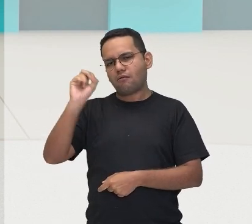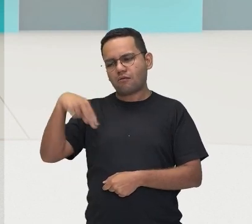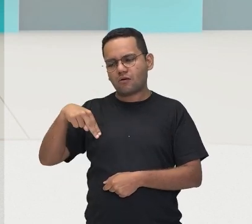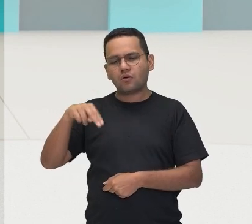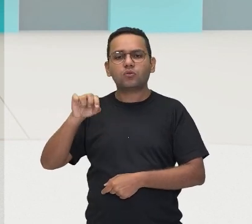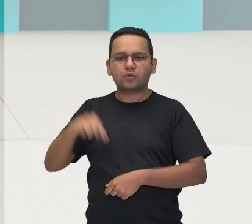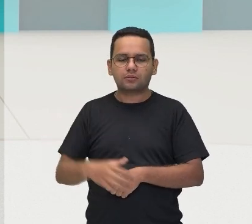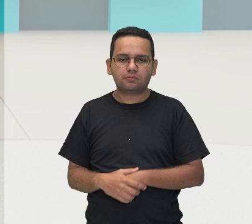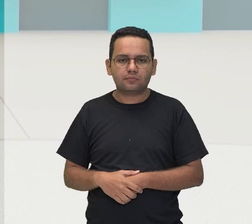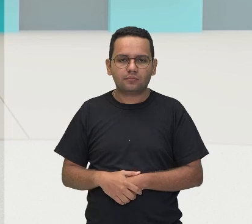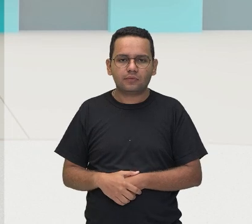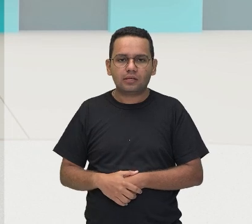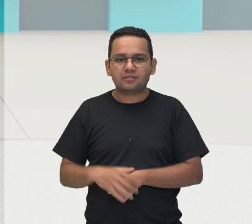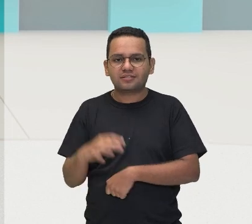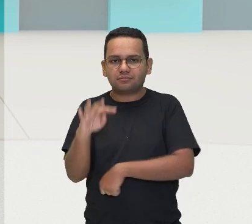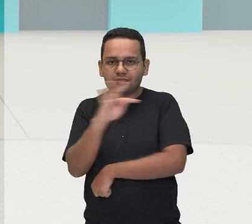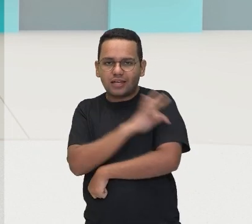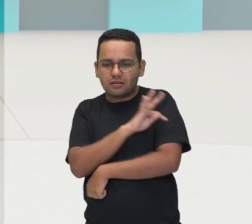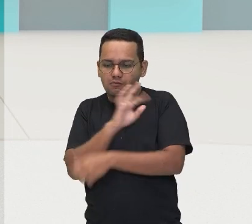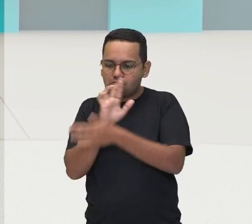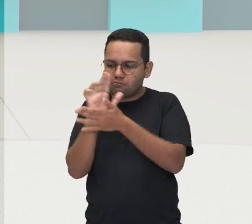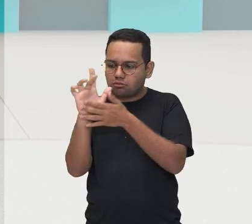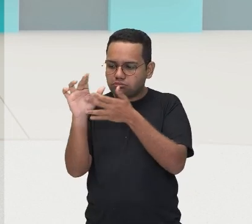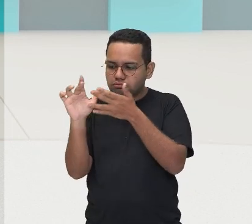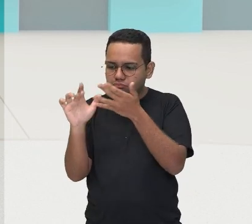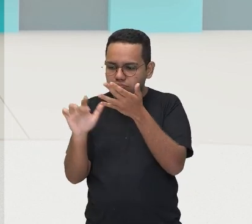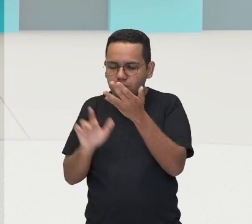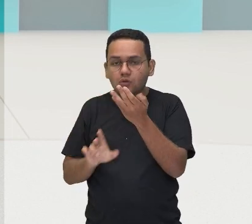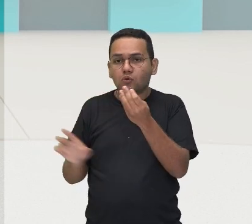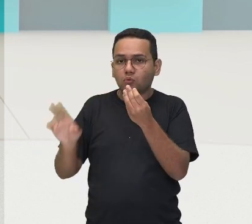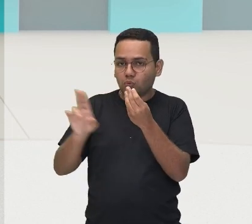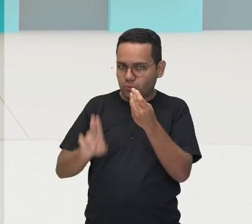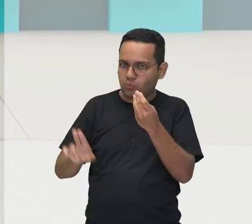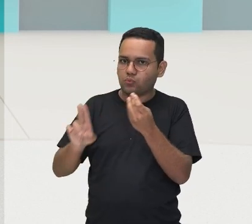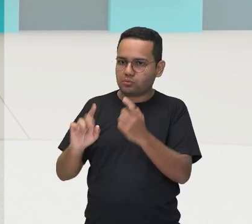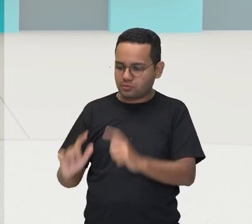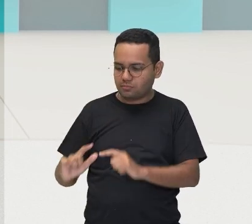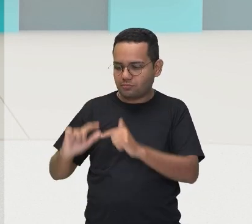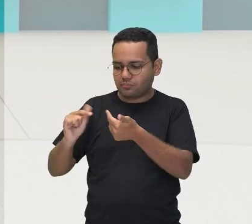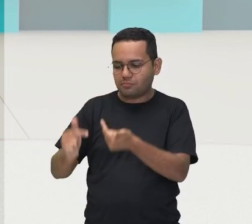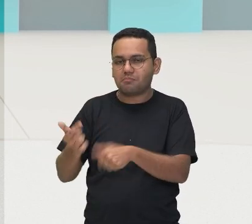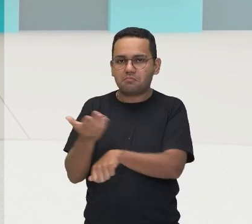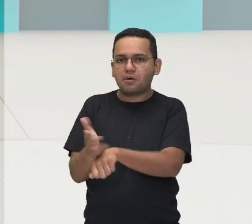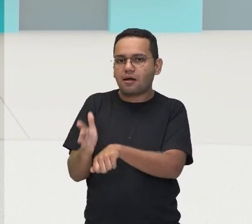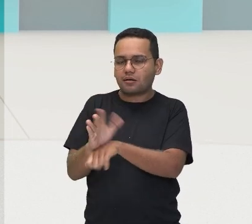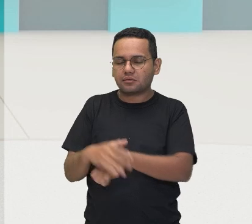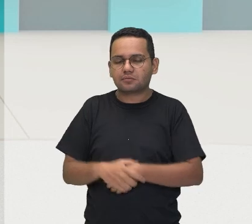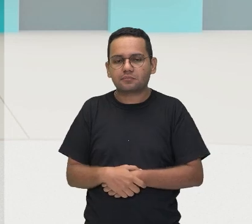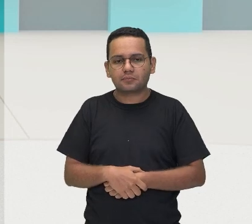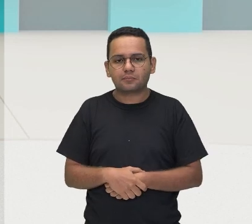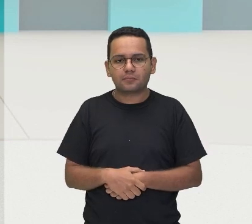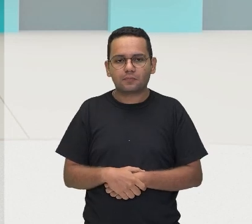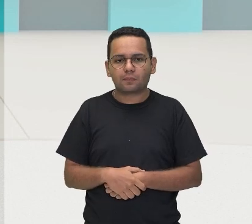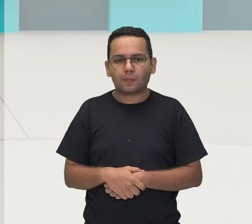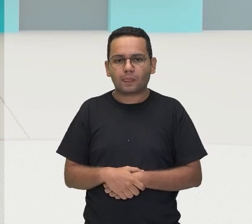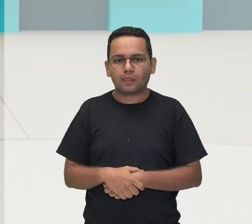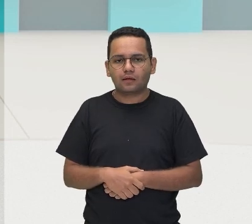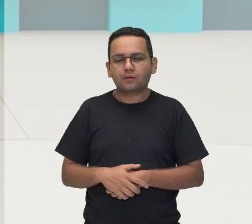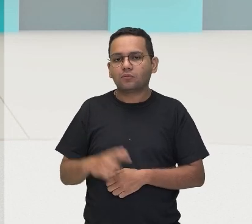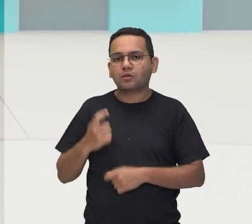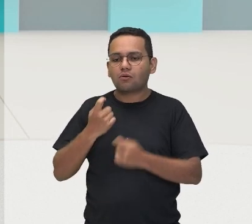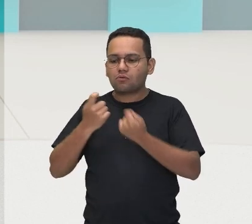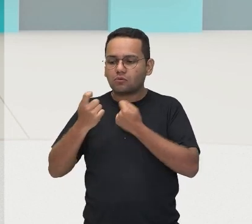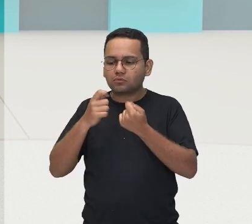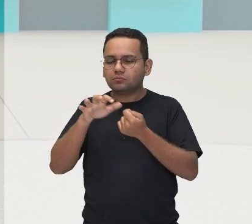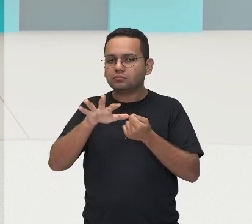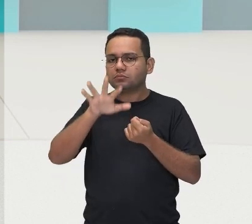as técnicas que são empregadas ali durante a luta. Então vai trabalhar ali, por exemplo, o controle da